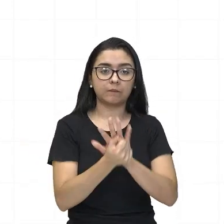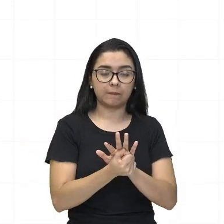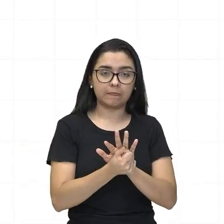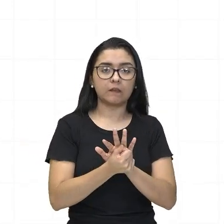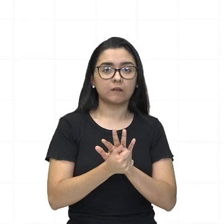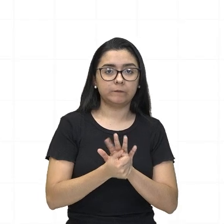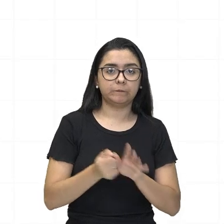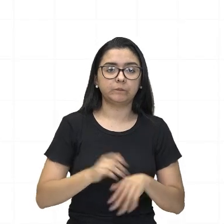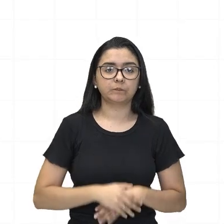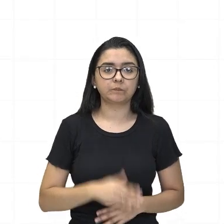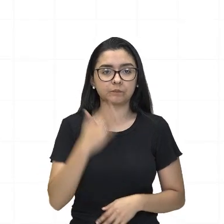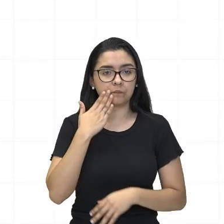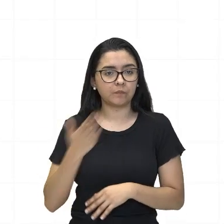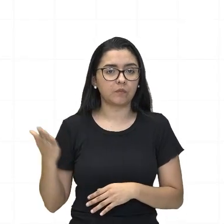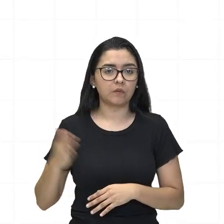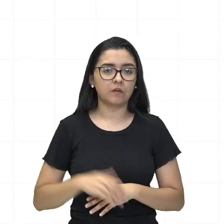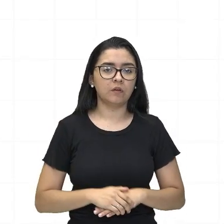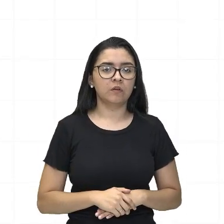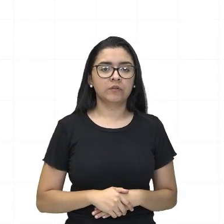de símbolo.